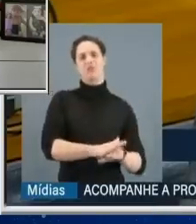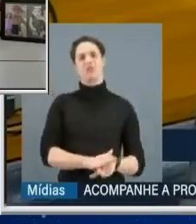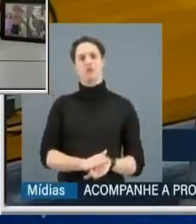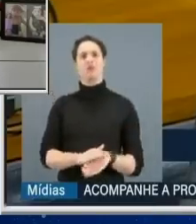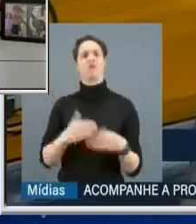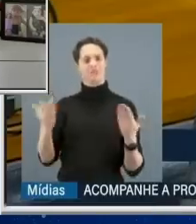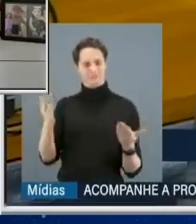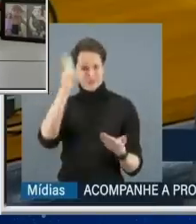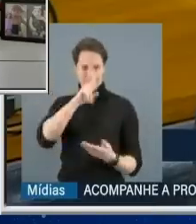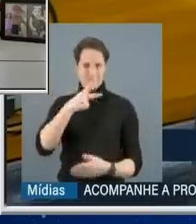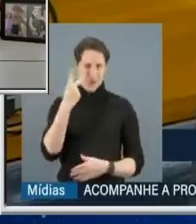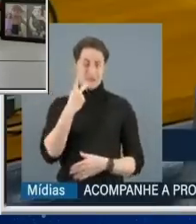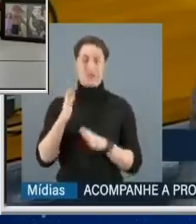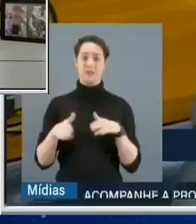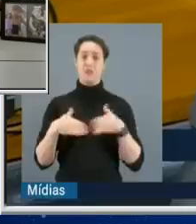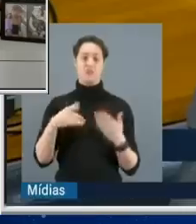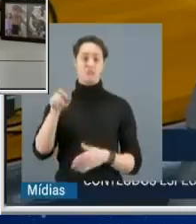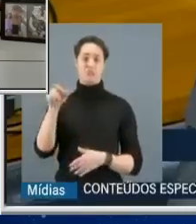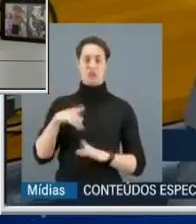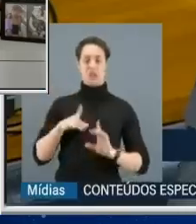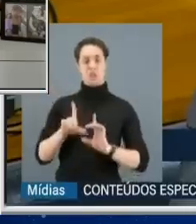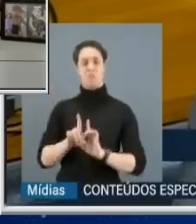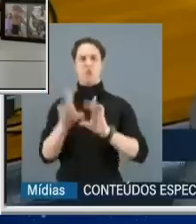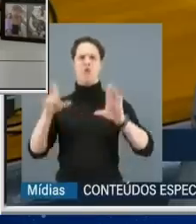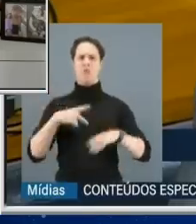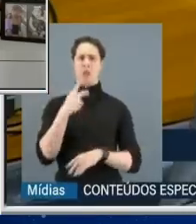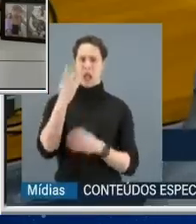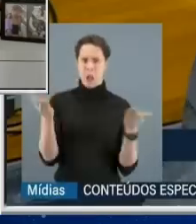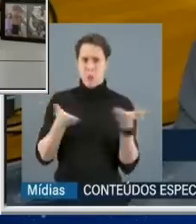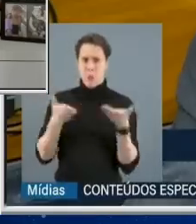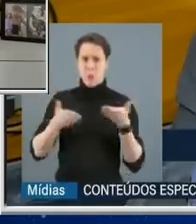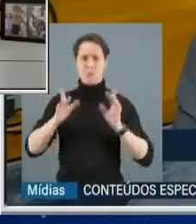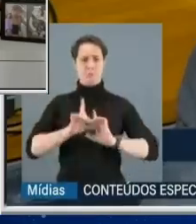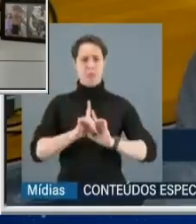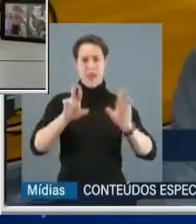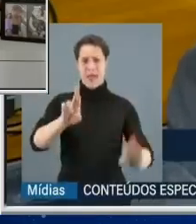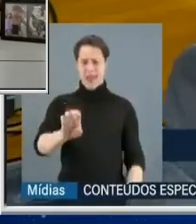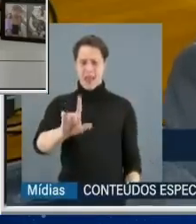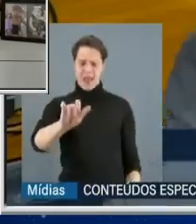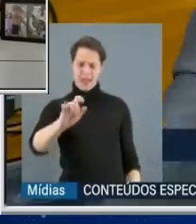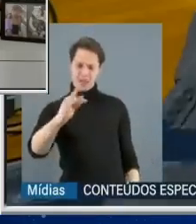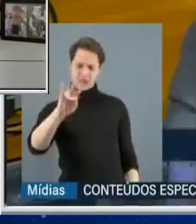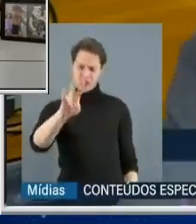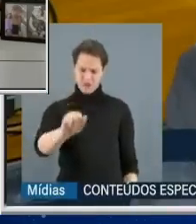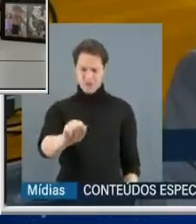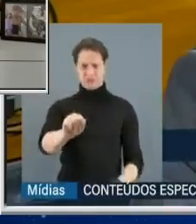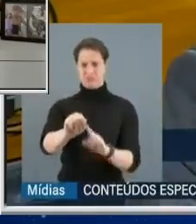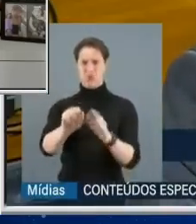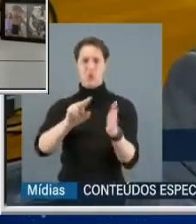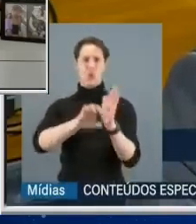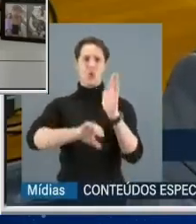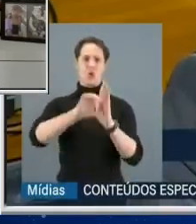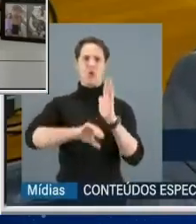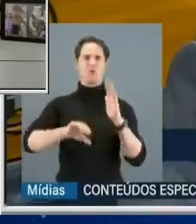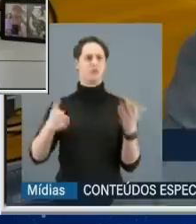no Exército e disse que ocupava o cargo por decisão das Forças Armadas e não por escolha de